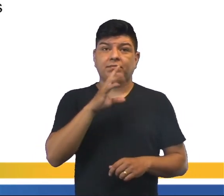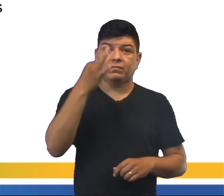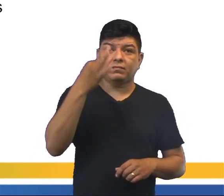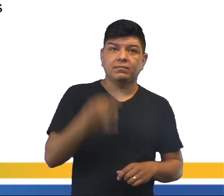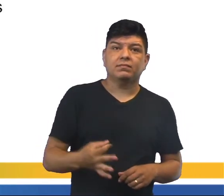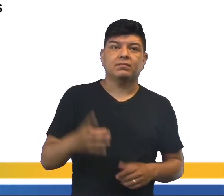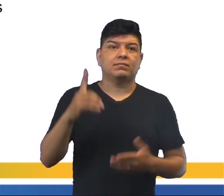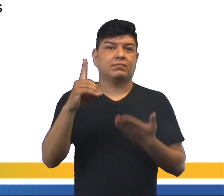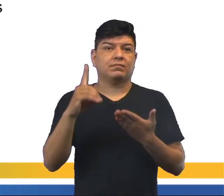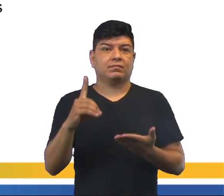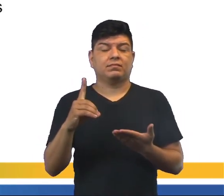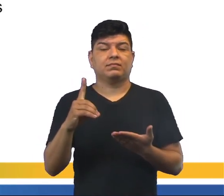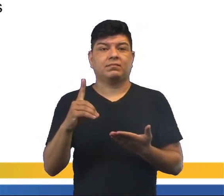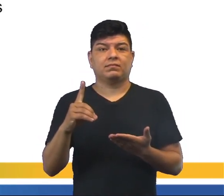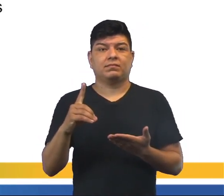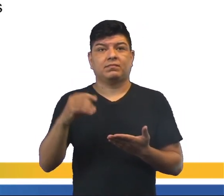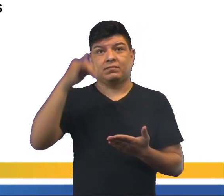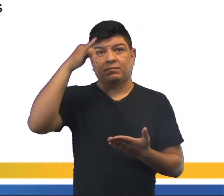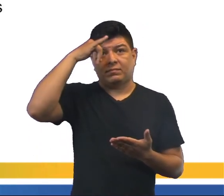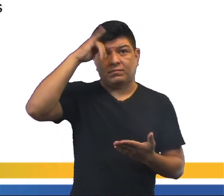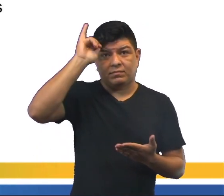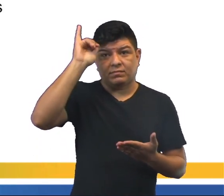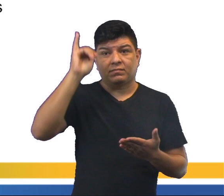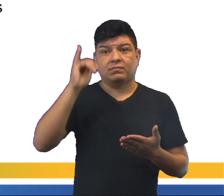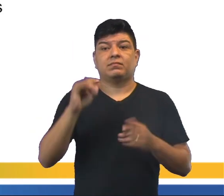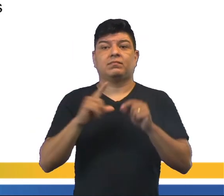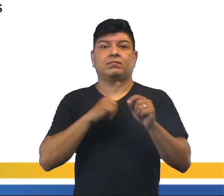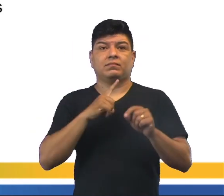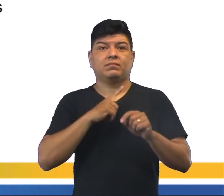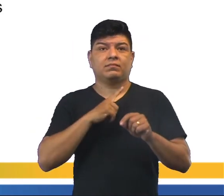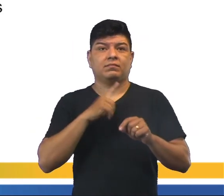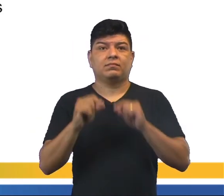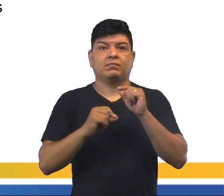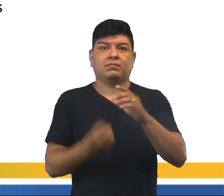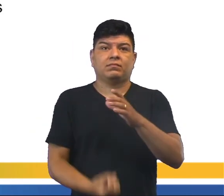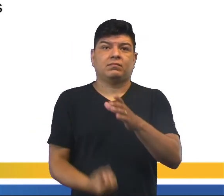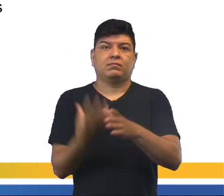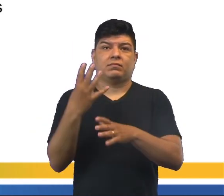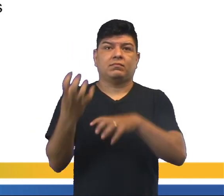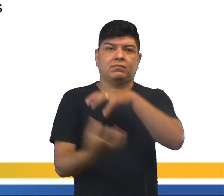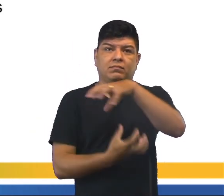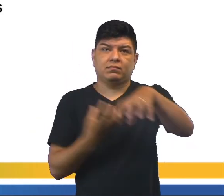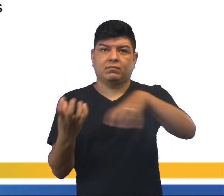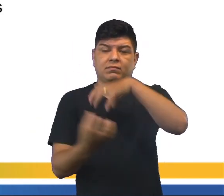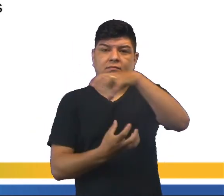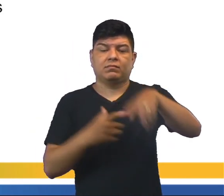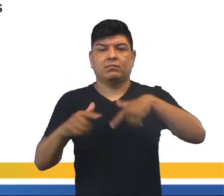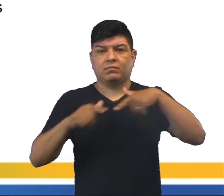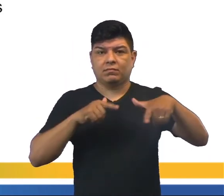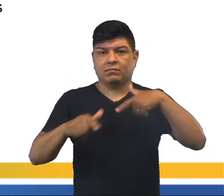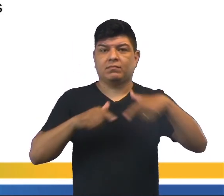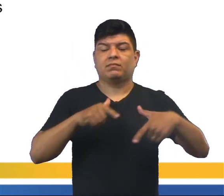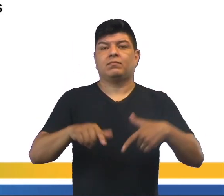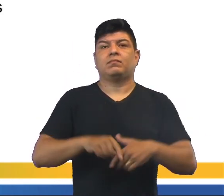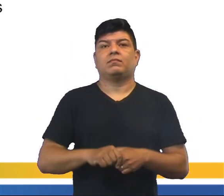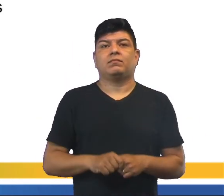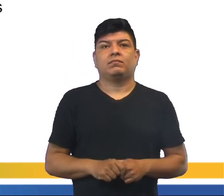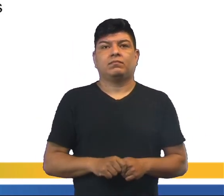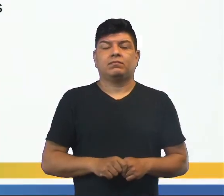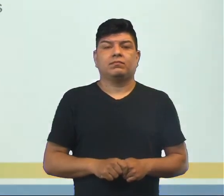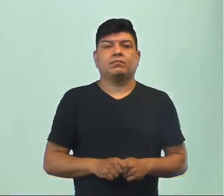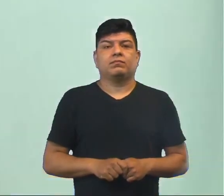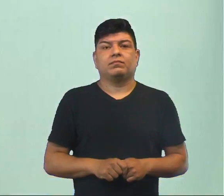correta é a letra D, evitar que houvesse insurgência revolucionária do operariado.